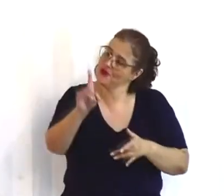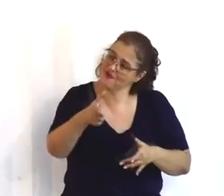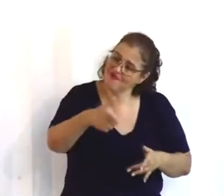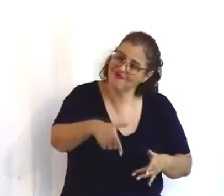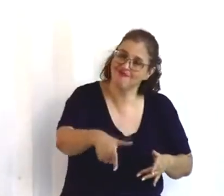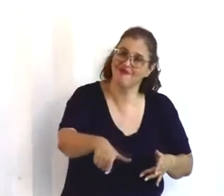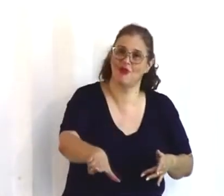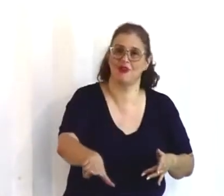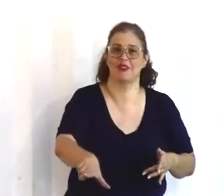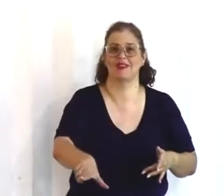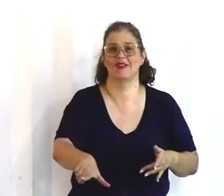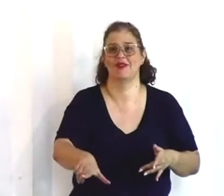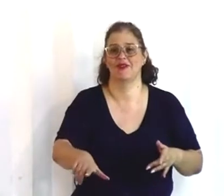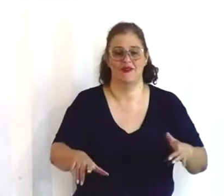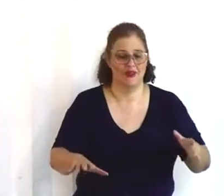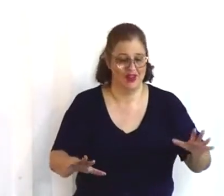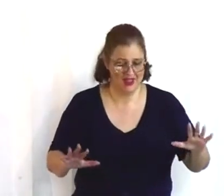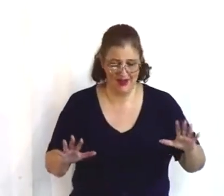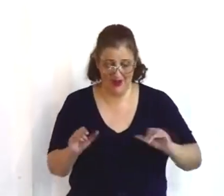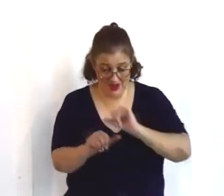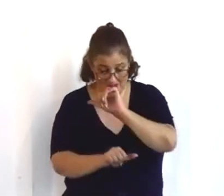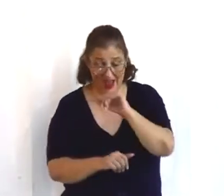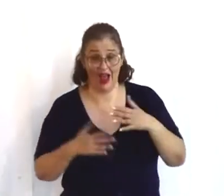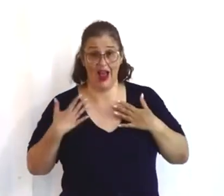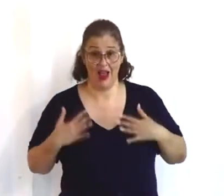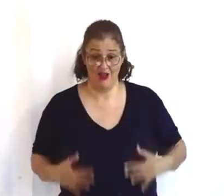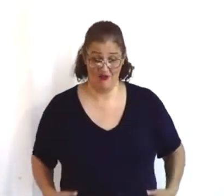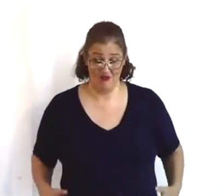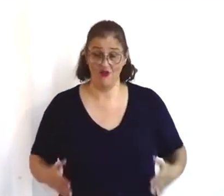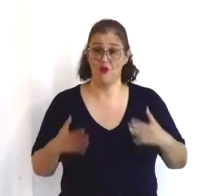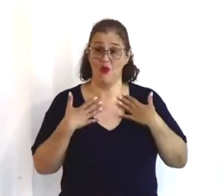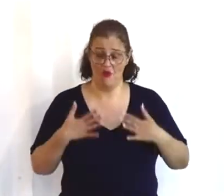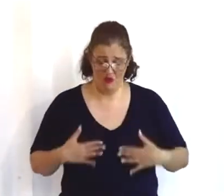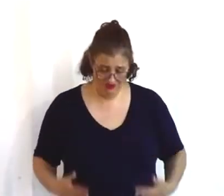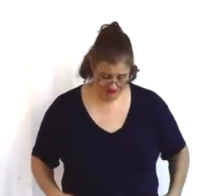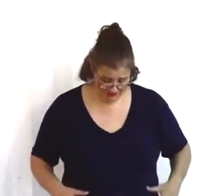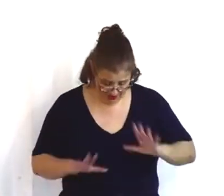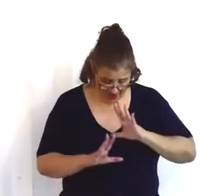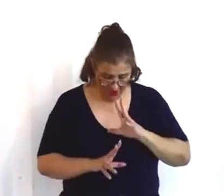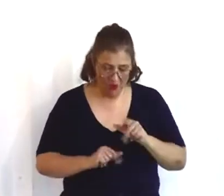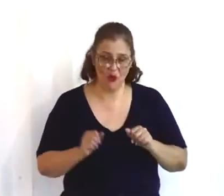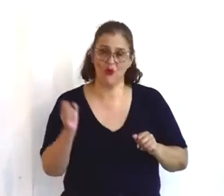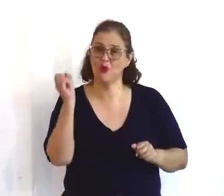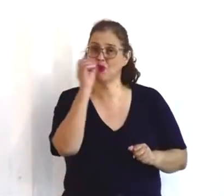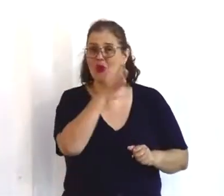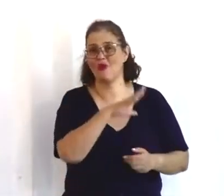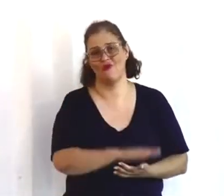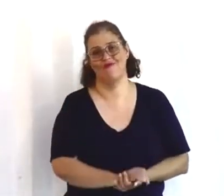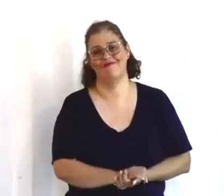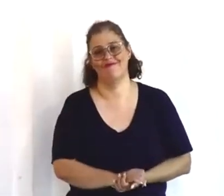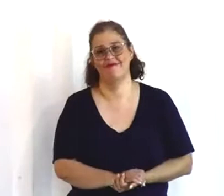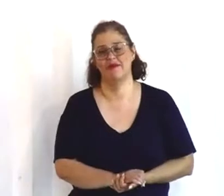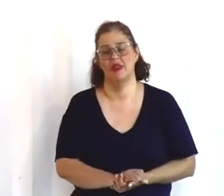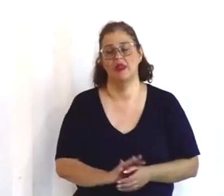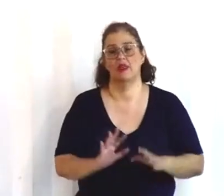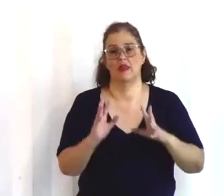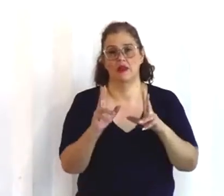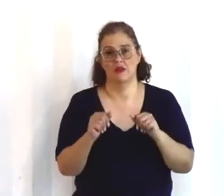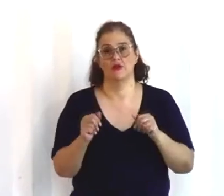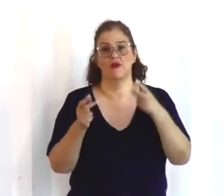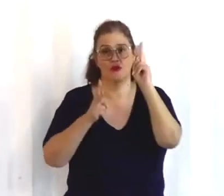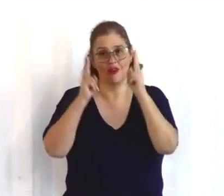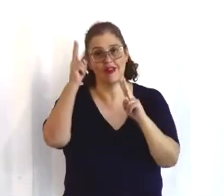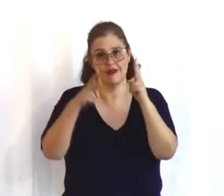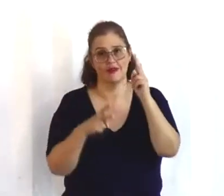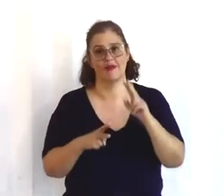entrará novamente no corpo, haverá uma transformação e todos terão um corpo glorificados. Para aqueles que são